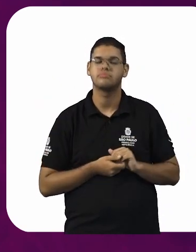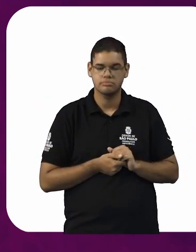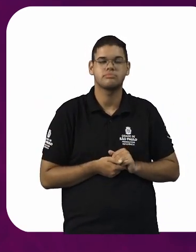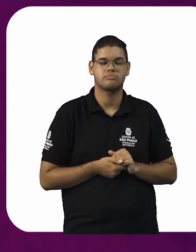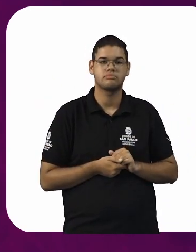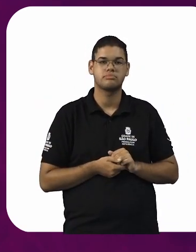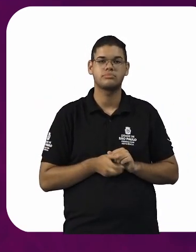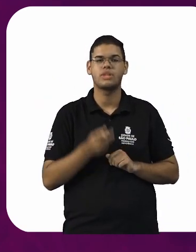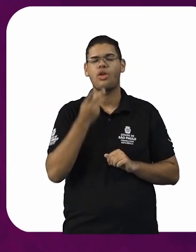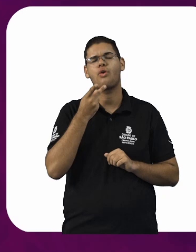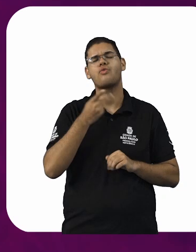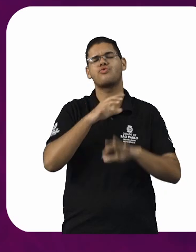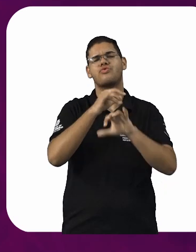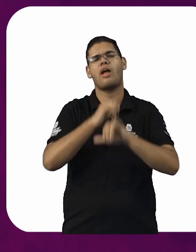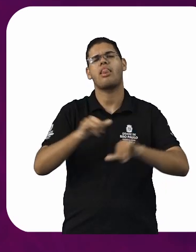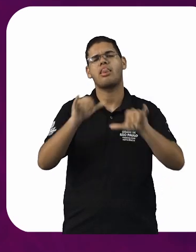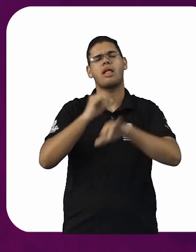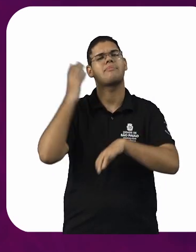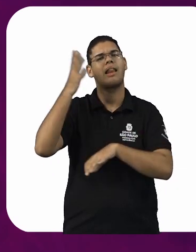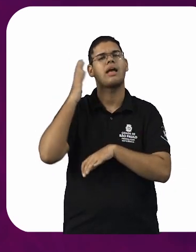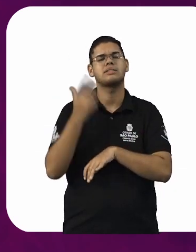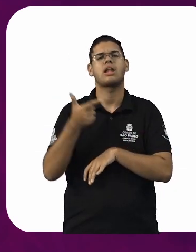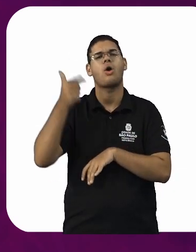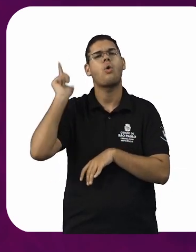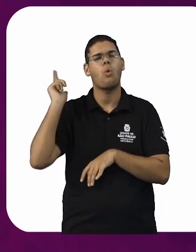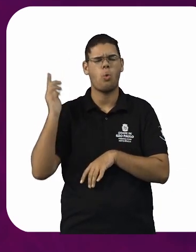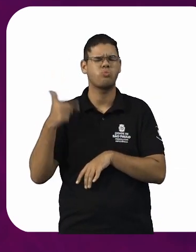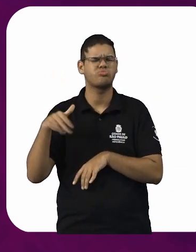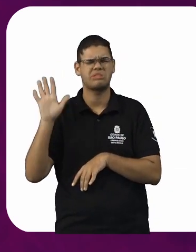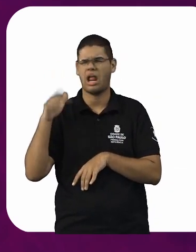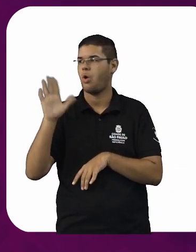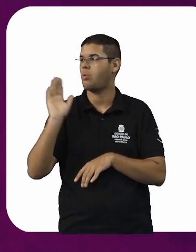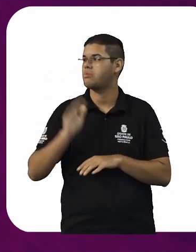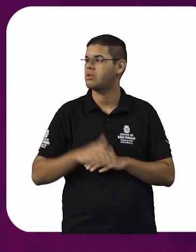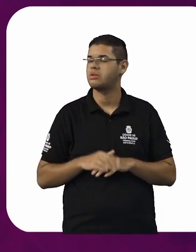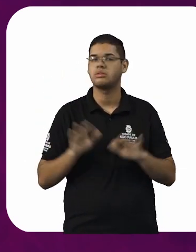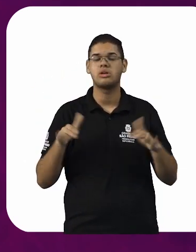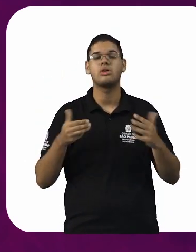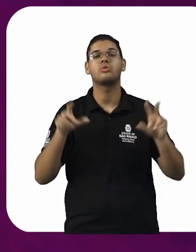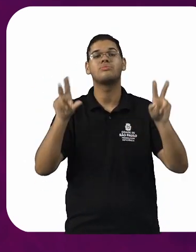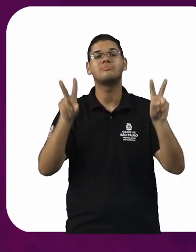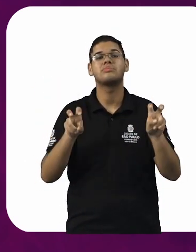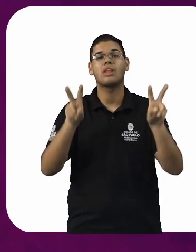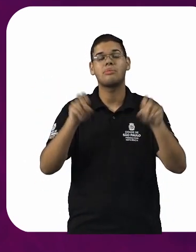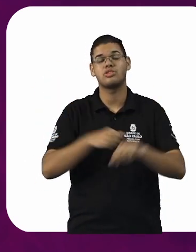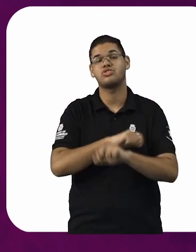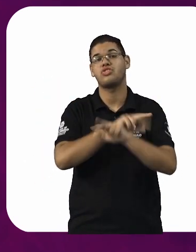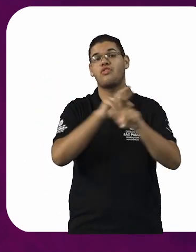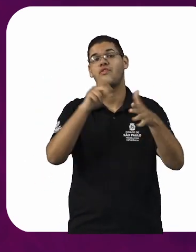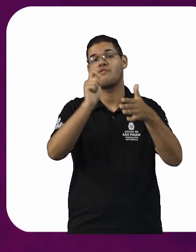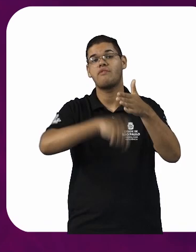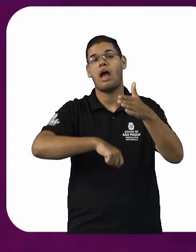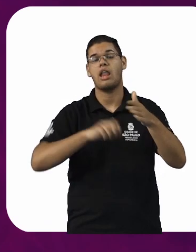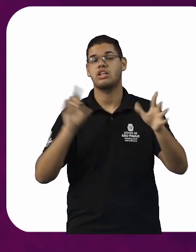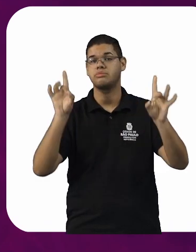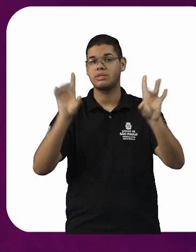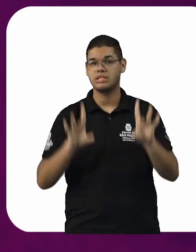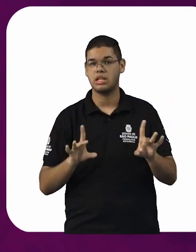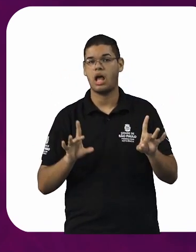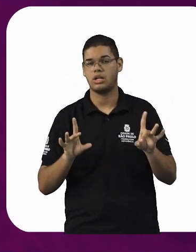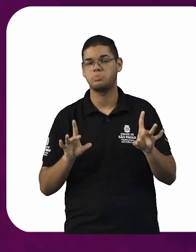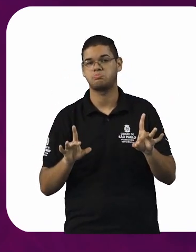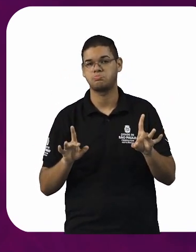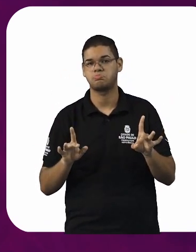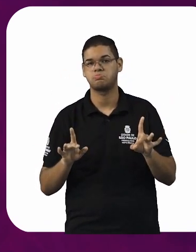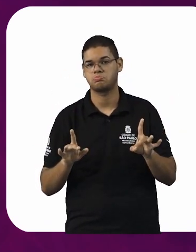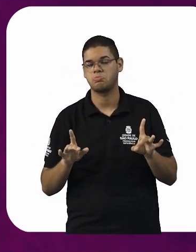outro evento ou palestra, foi no evento do CNJ, inclusive, sobre varas especializadas. Uma promotora mencionou, eu falei, a